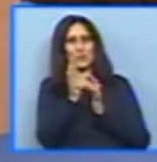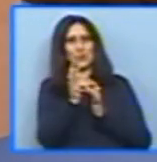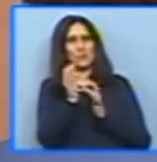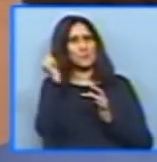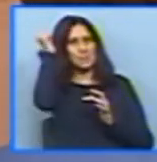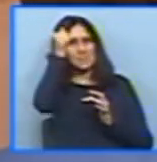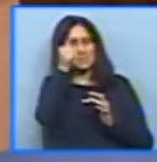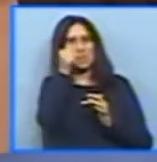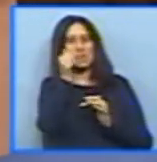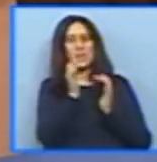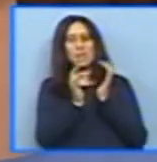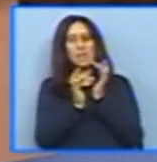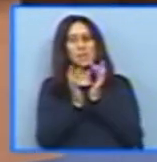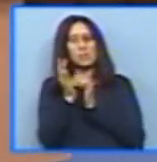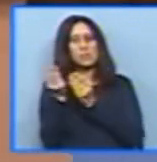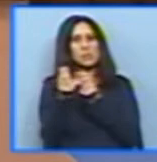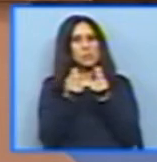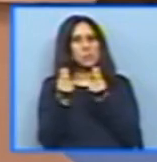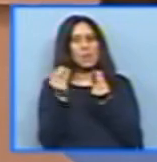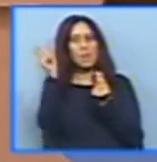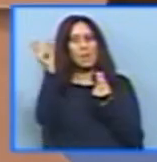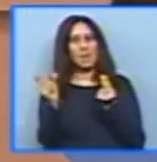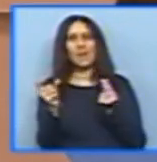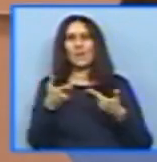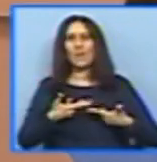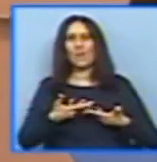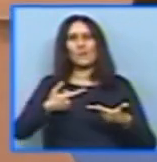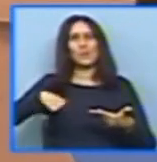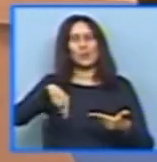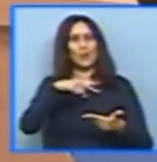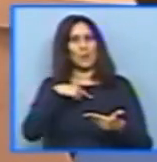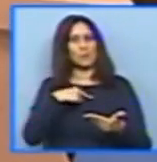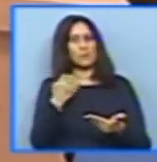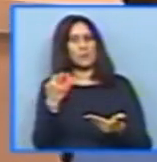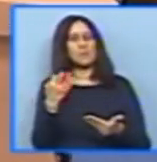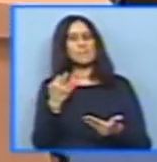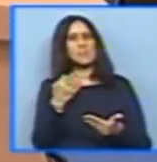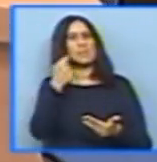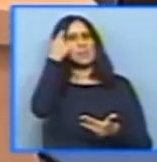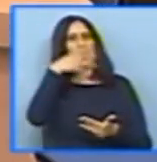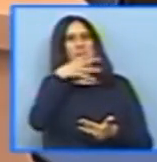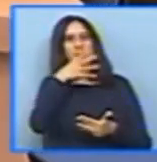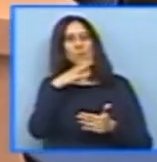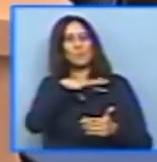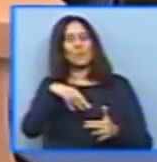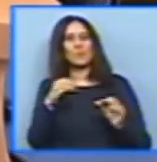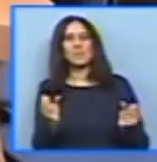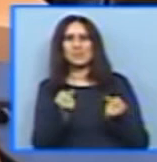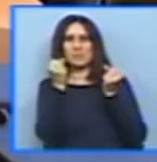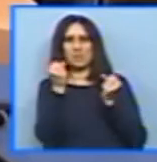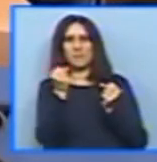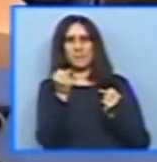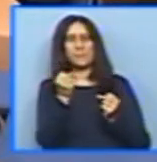de Cristo, à maneira dele, somos convidados a fazer este exercício de narração que salva o mundo. Ou seja,